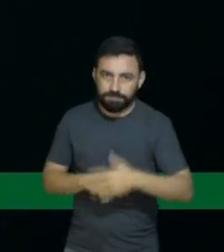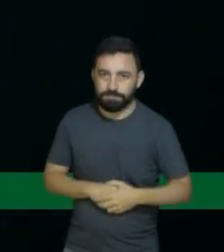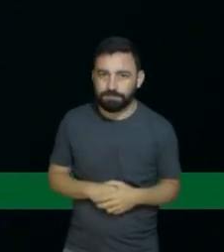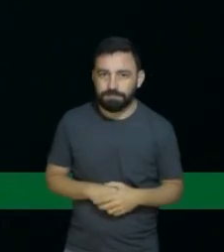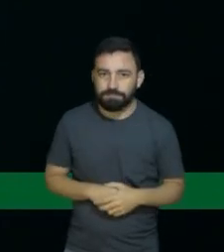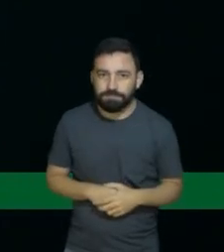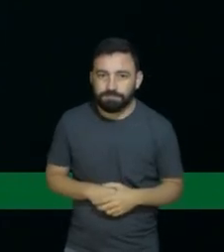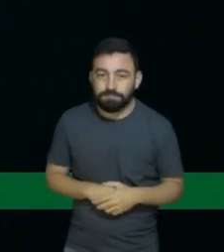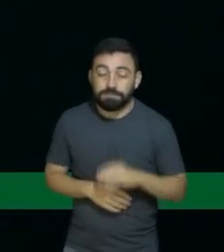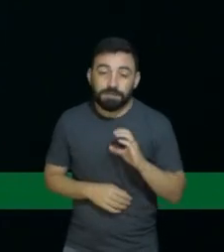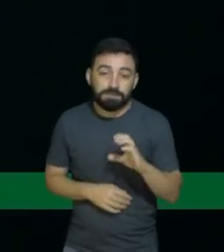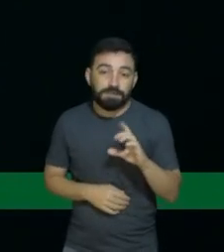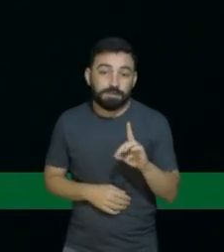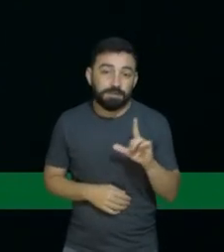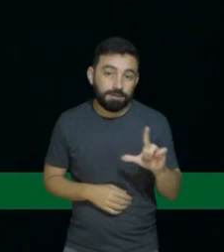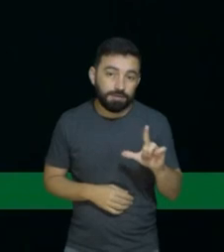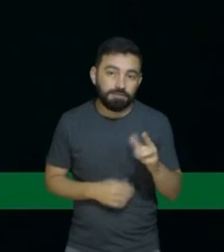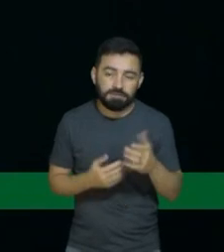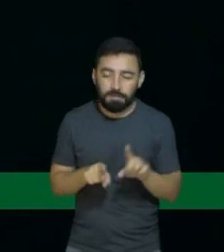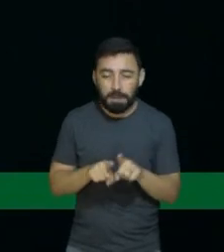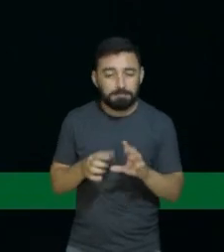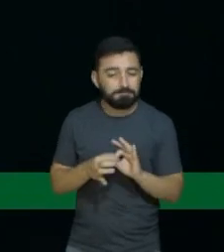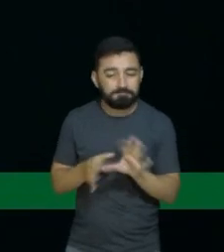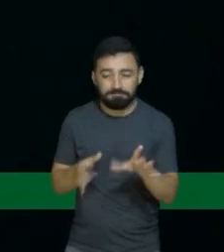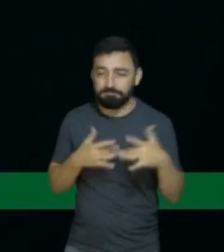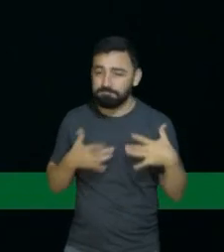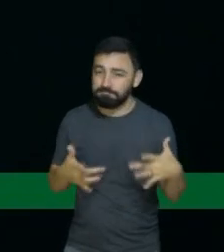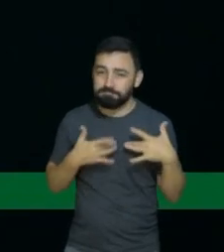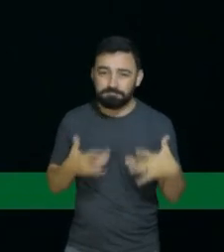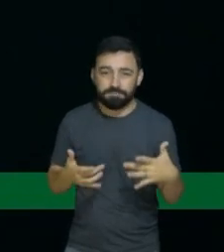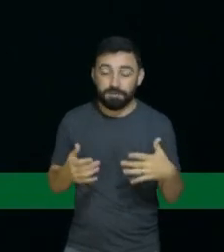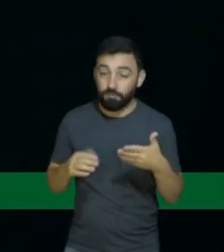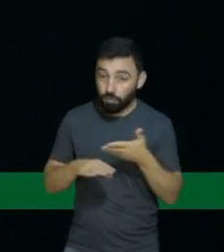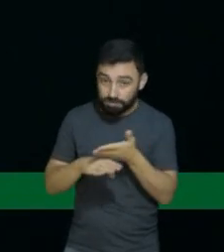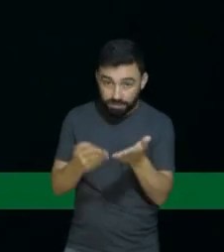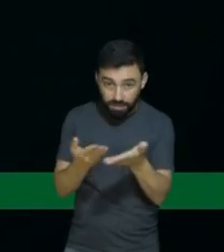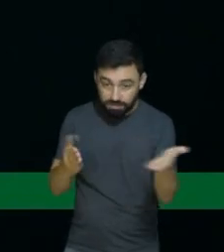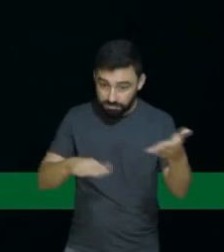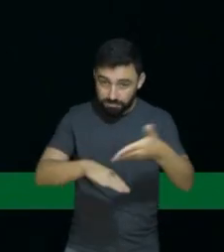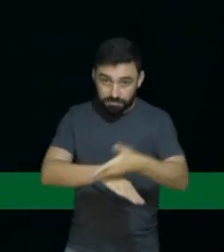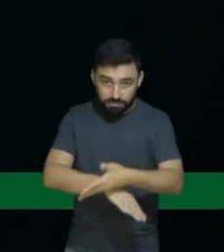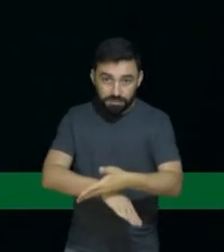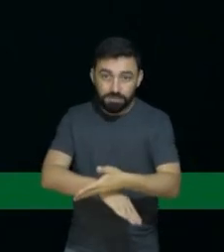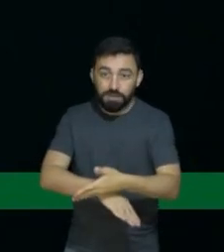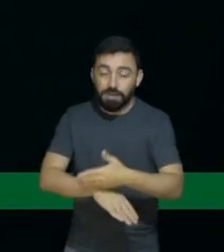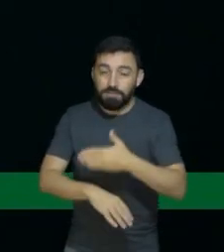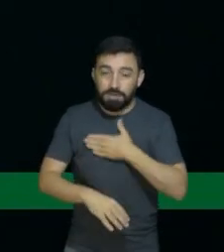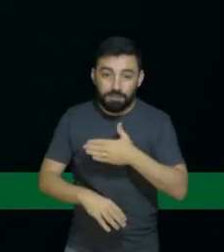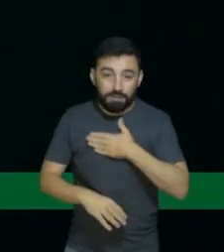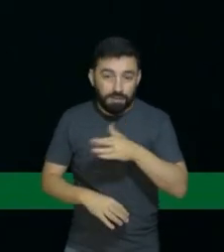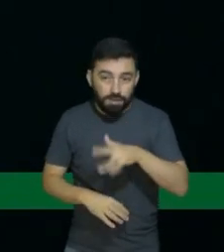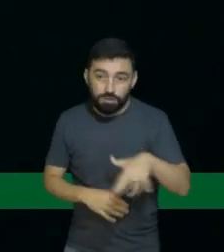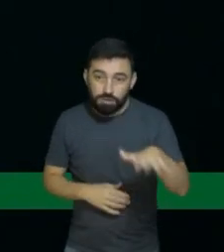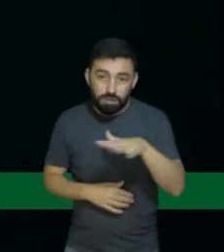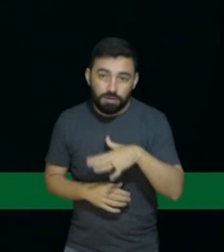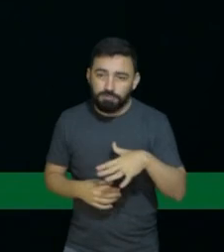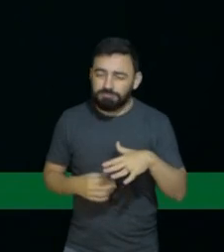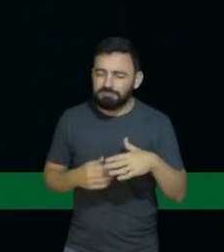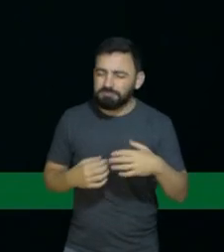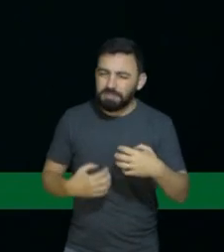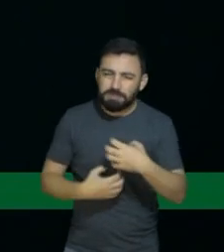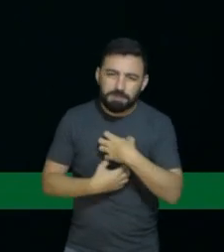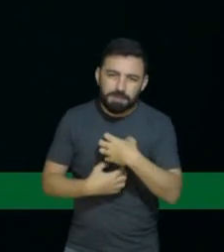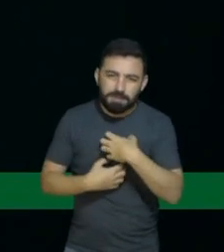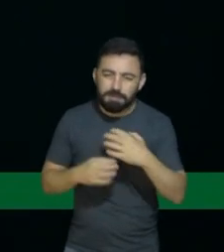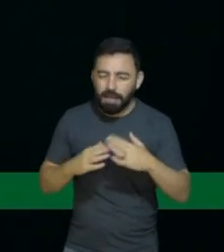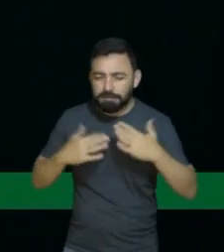a CDL em Ibirama está à disposição quando vocês passarem por Ibirama passarem por pela nossa região sentam-se em casa para tomar um